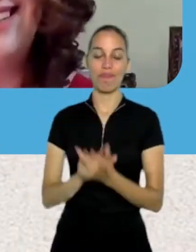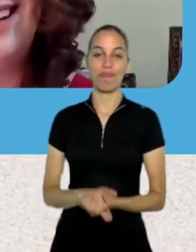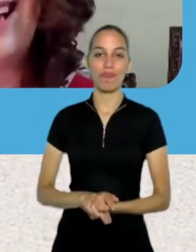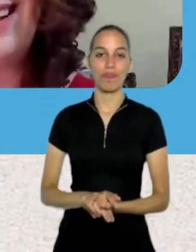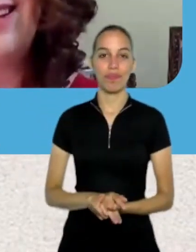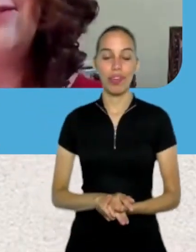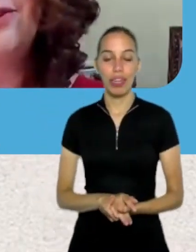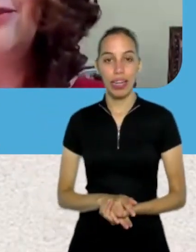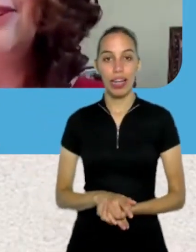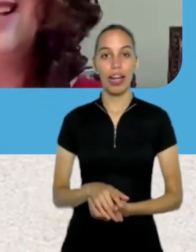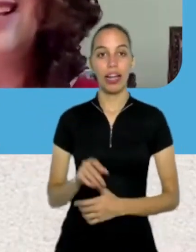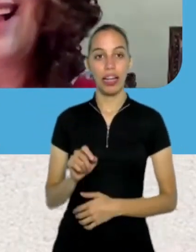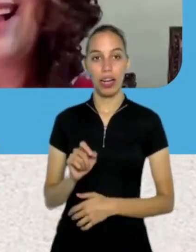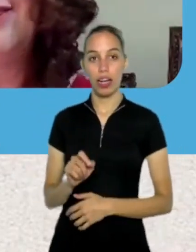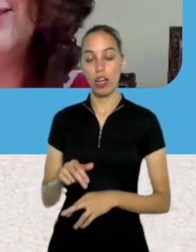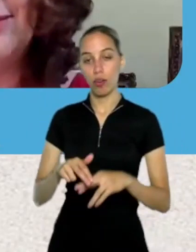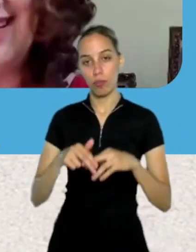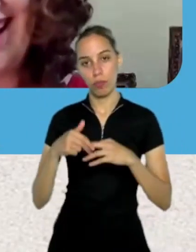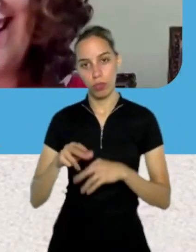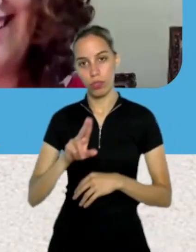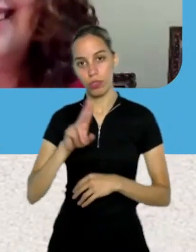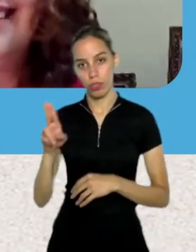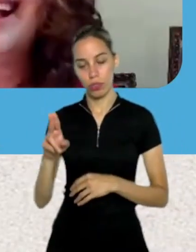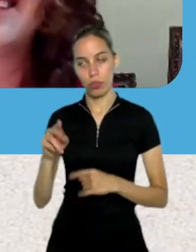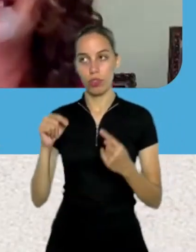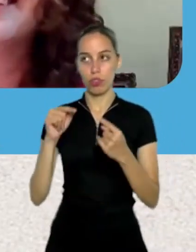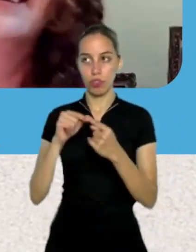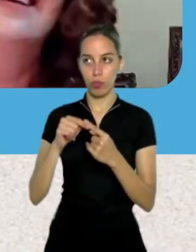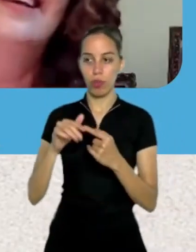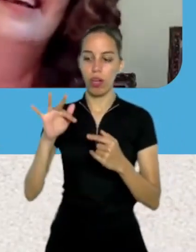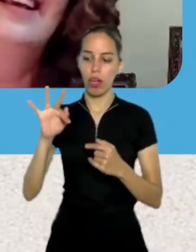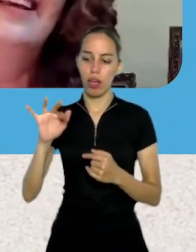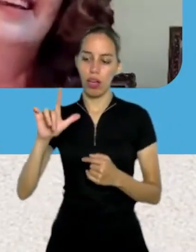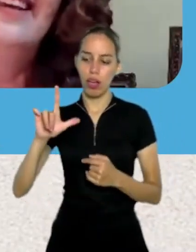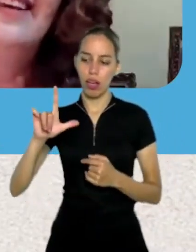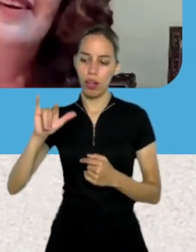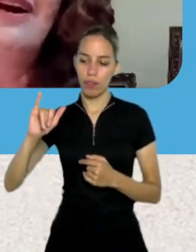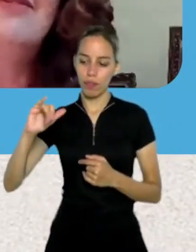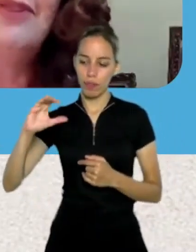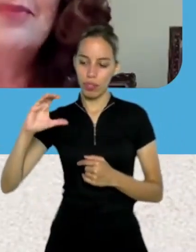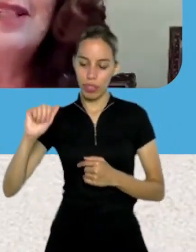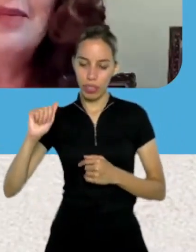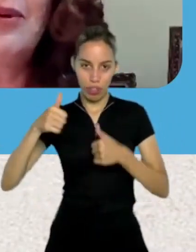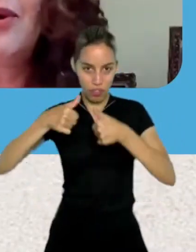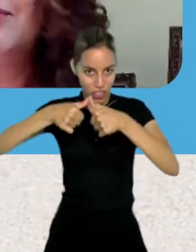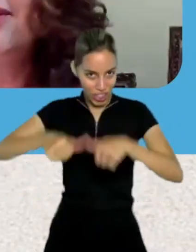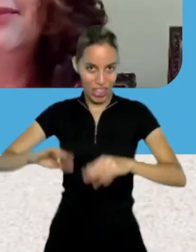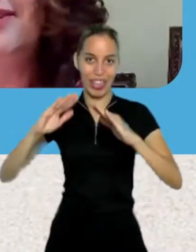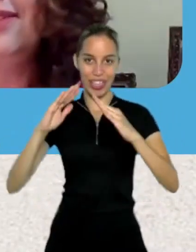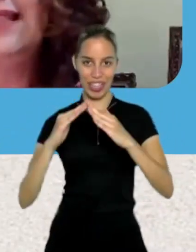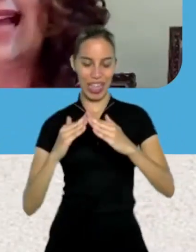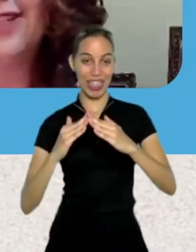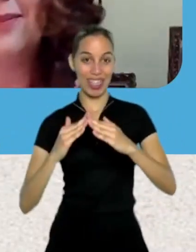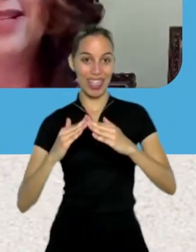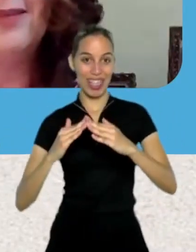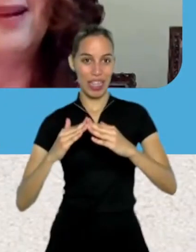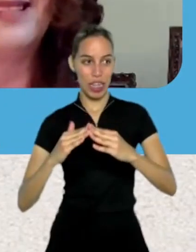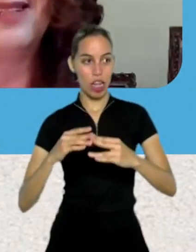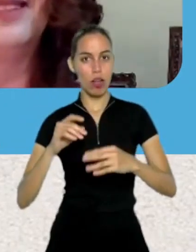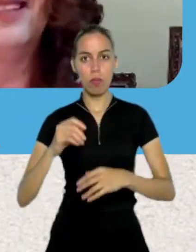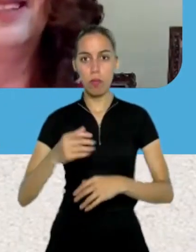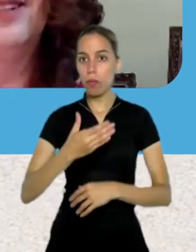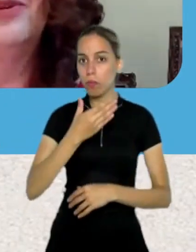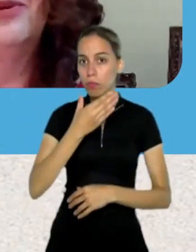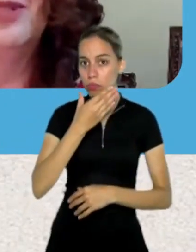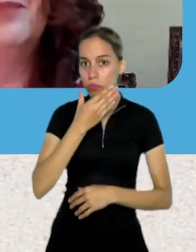festa literária, né? Ficou flicar, vamos flicar em casa. E o Afonso participou comigo, foi fantástica a